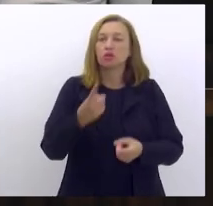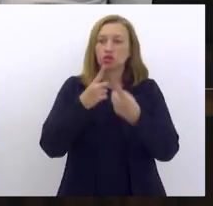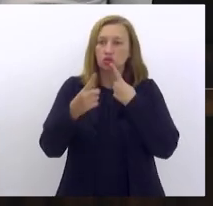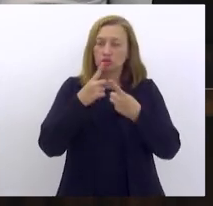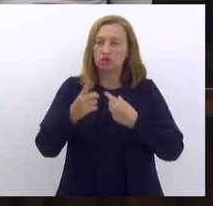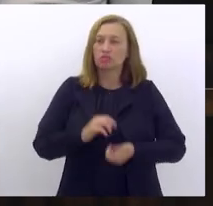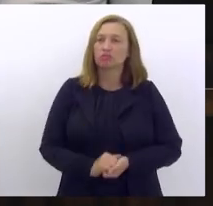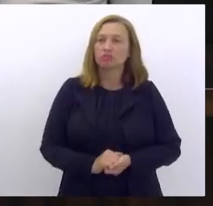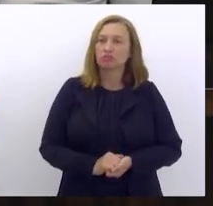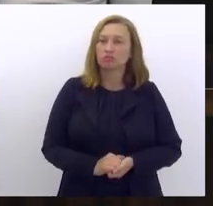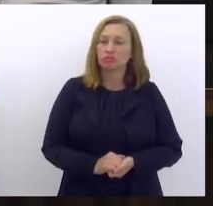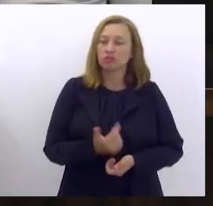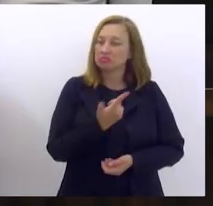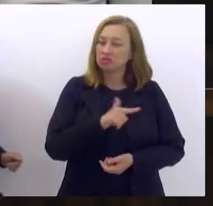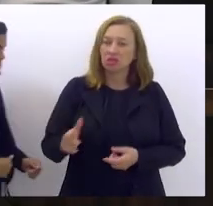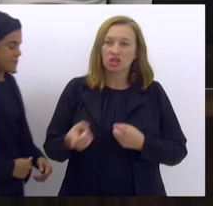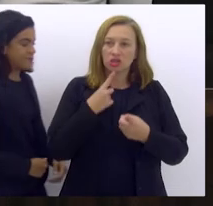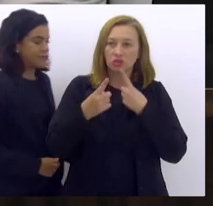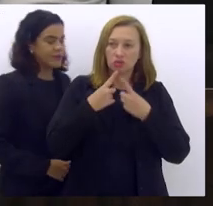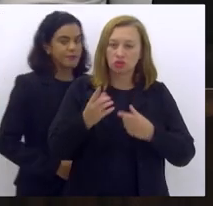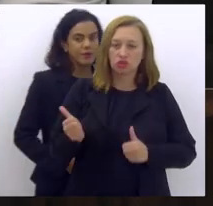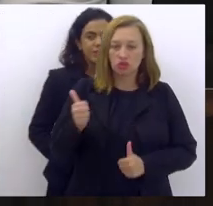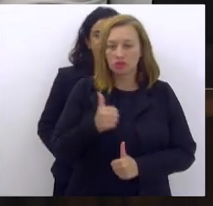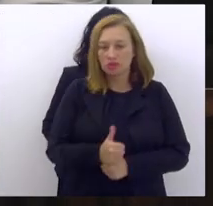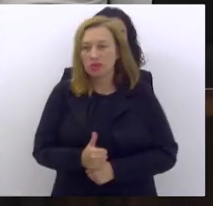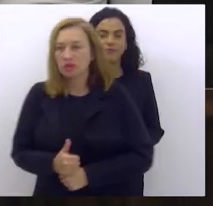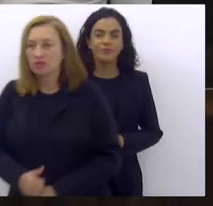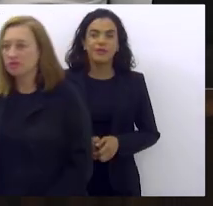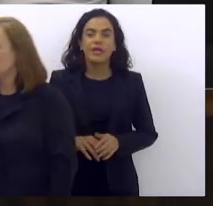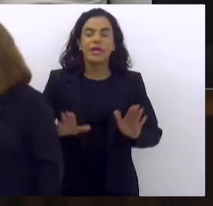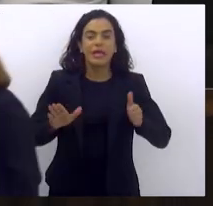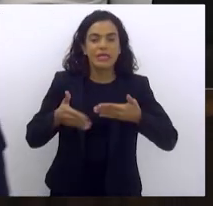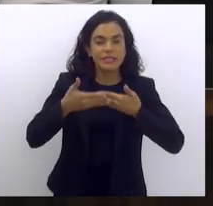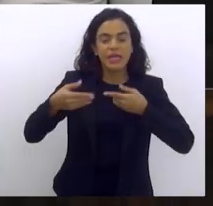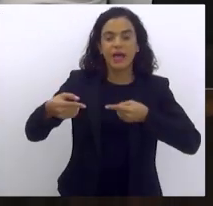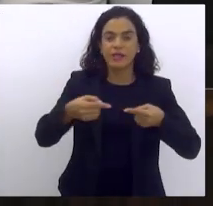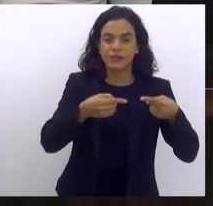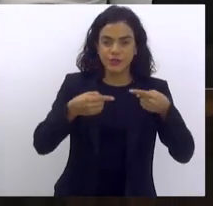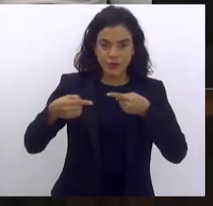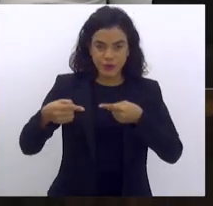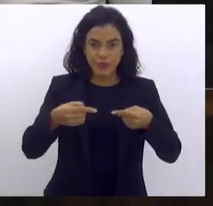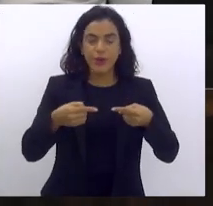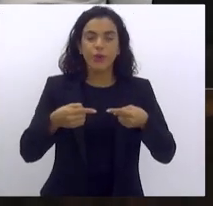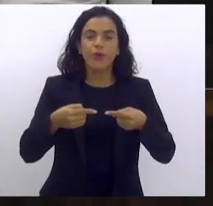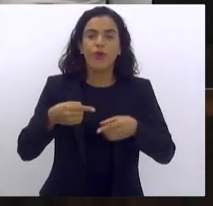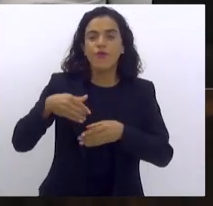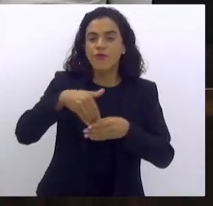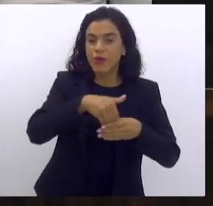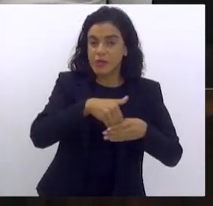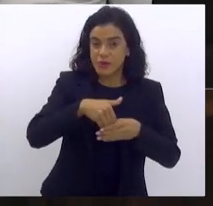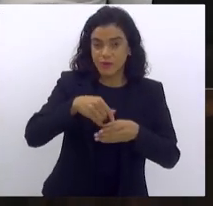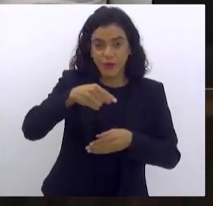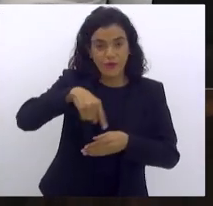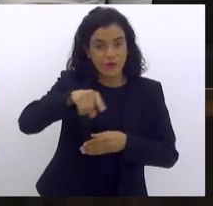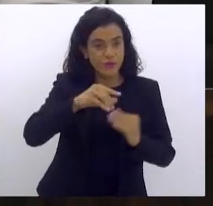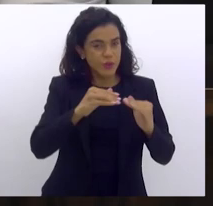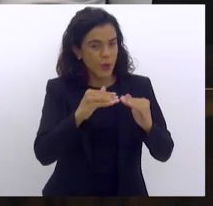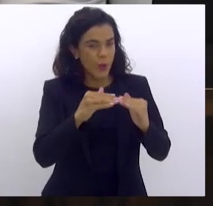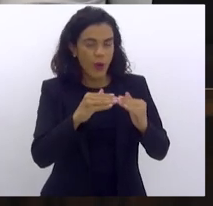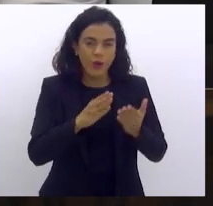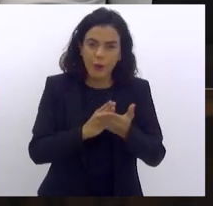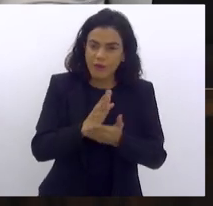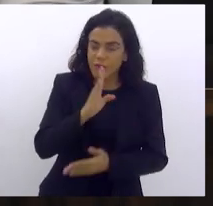discussão. Não havendo queira discutir, encerrada a discussão. Em votação. Senhores que